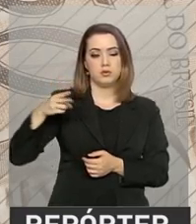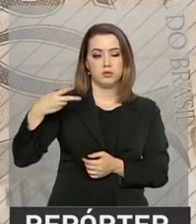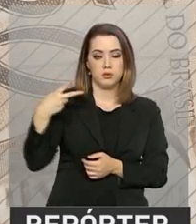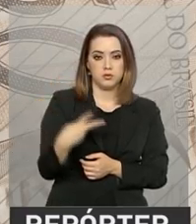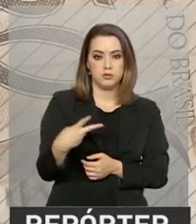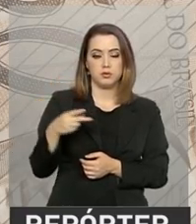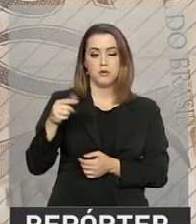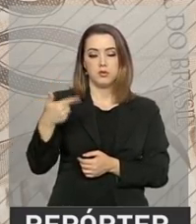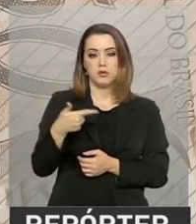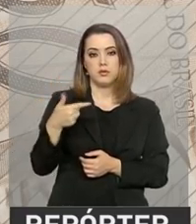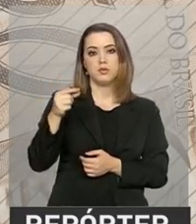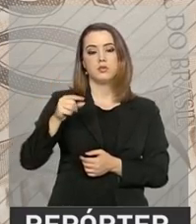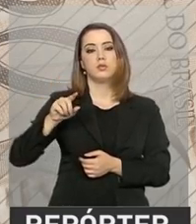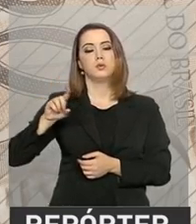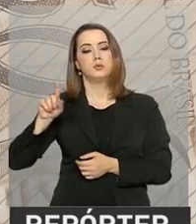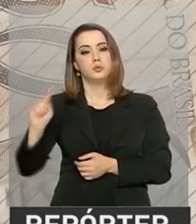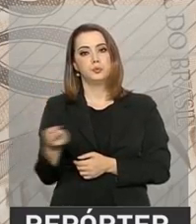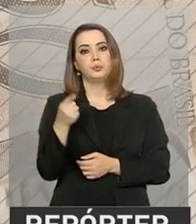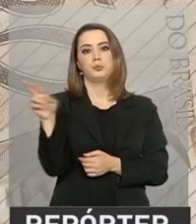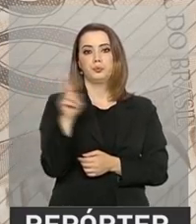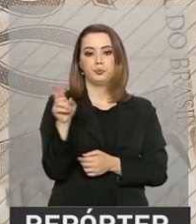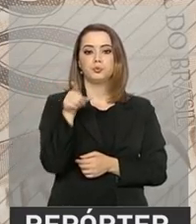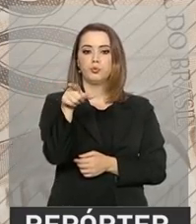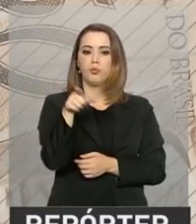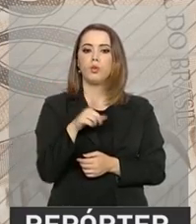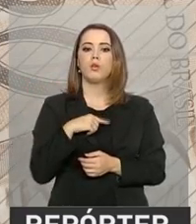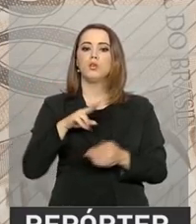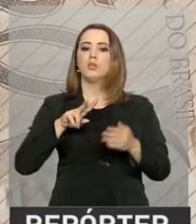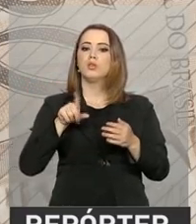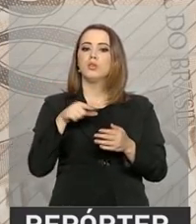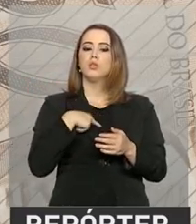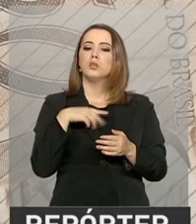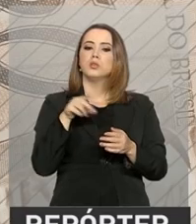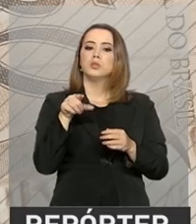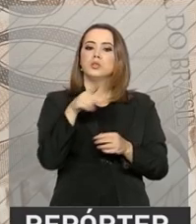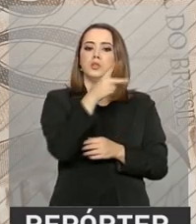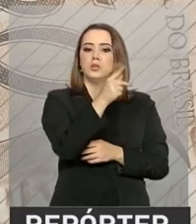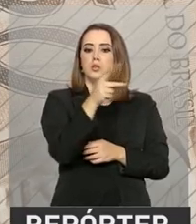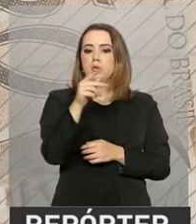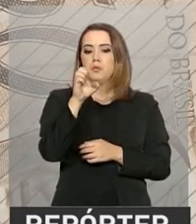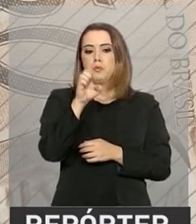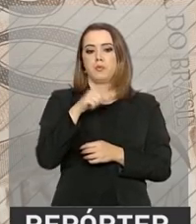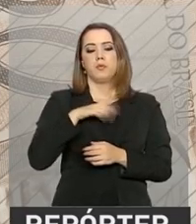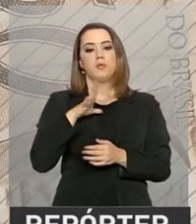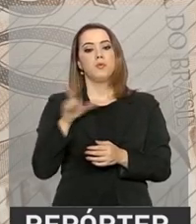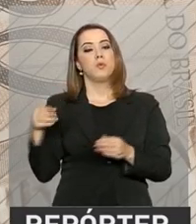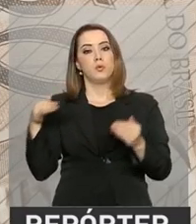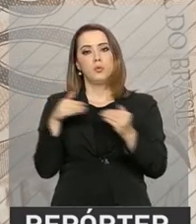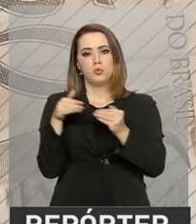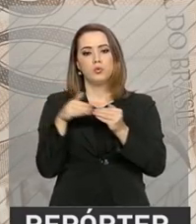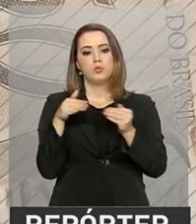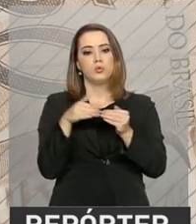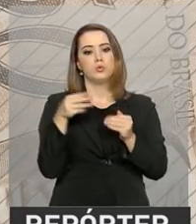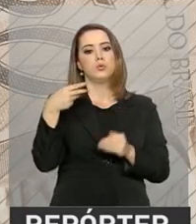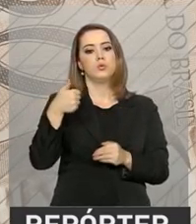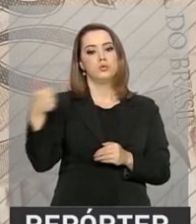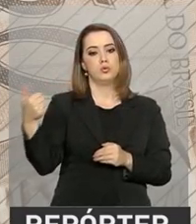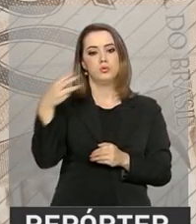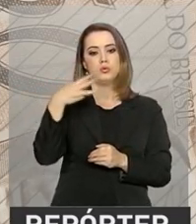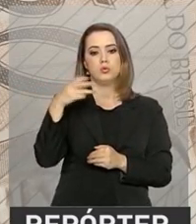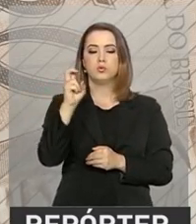avalia as solicitações de adesão aceitou 135 propostas de 17 empresas tem ainda